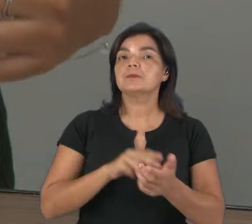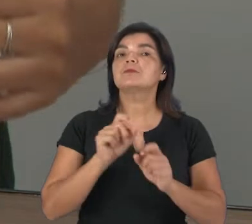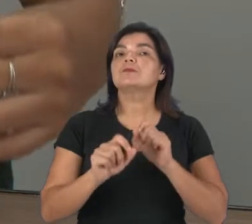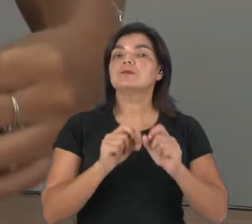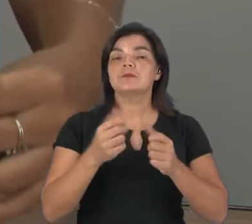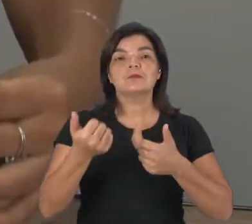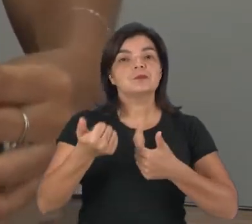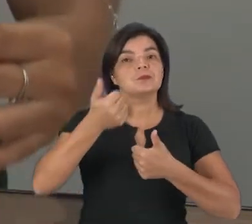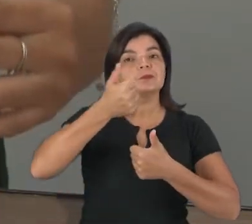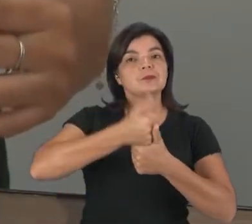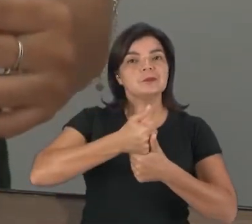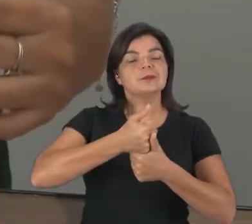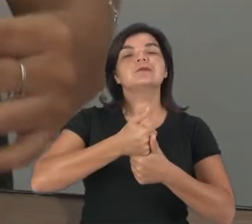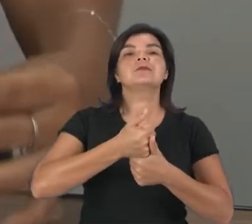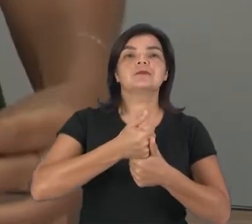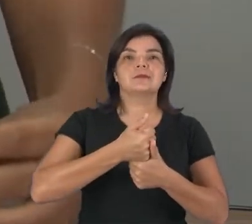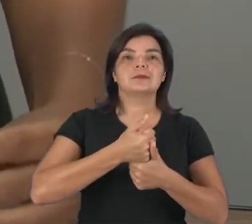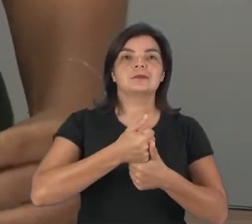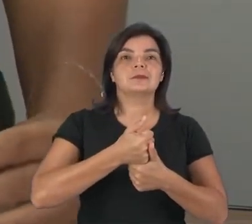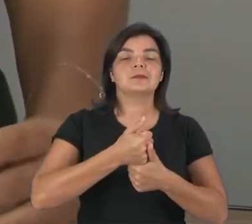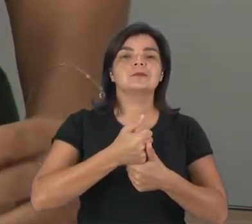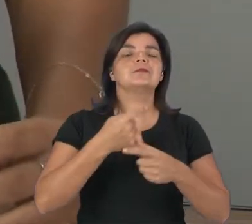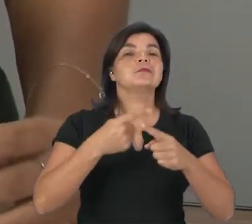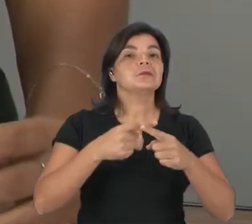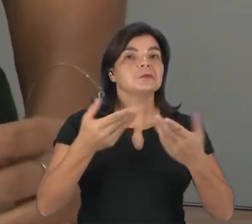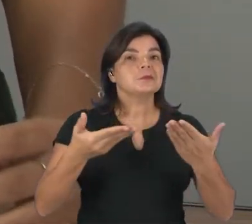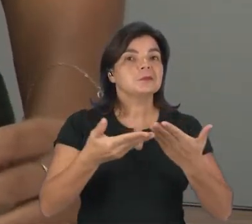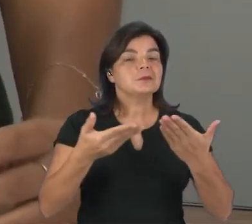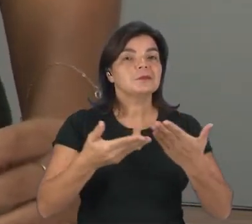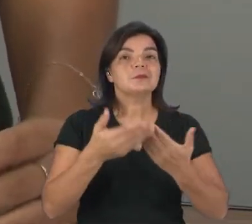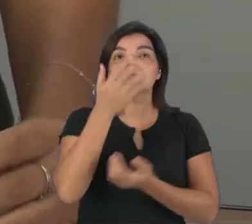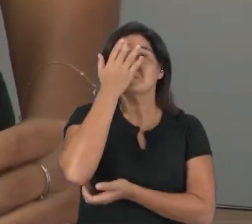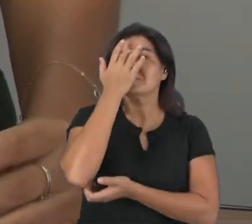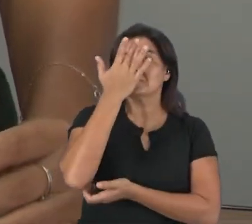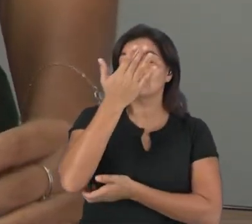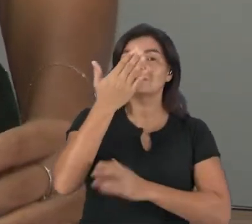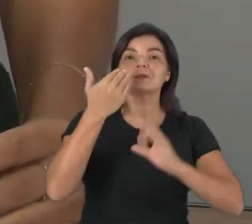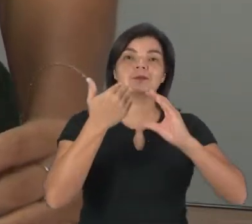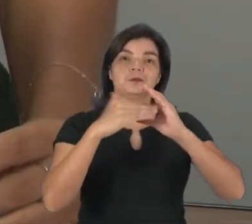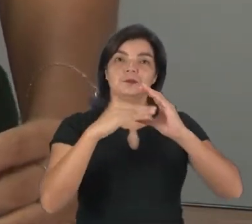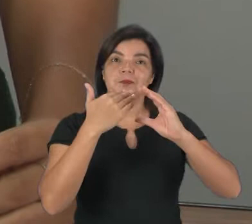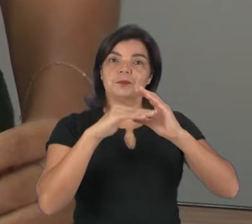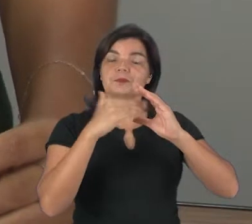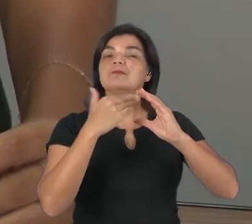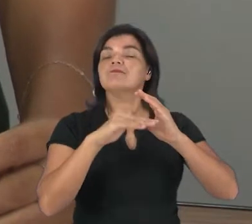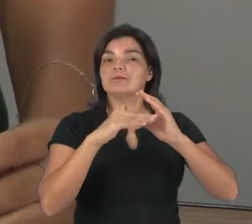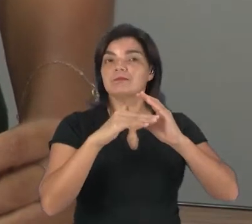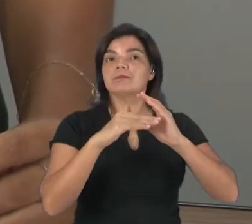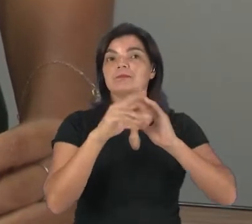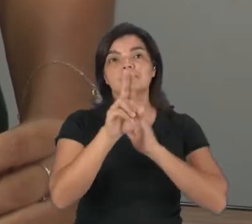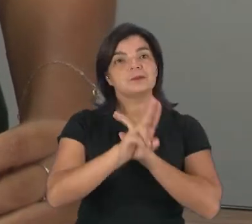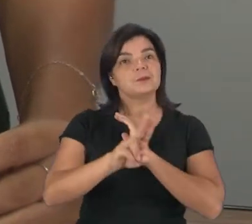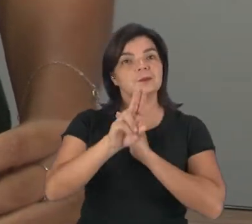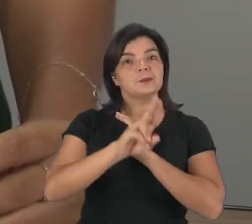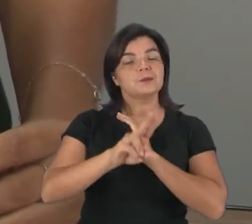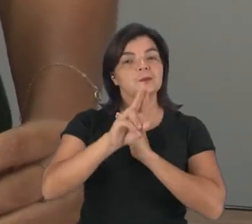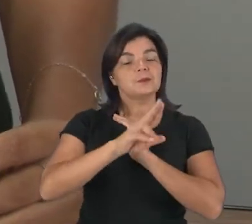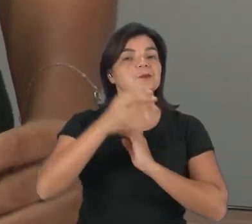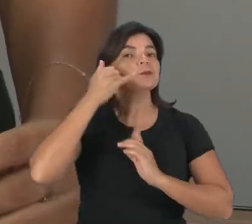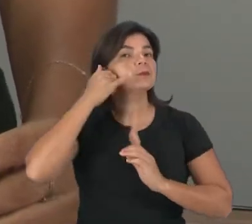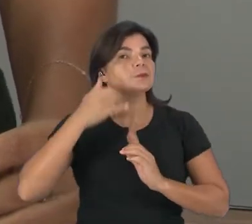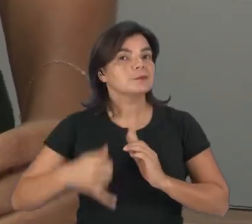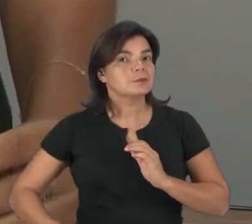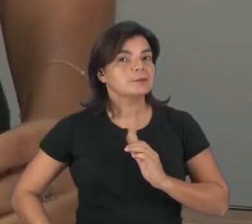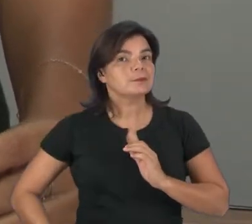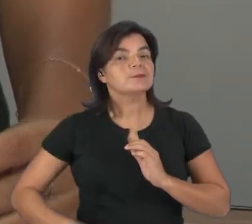sendo substituída, porque agora ficou mais fácil enviar uma mensagem utilizando o aparelho